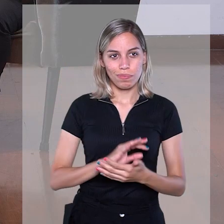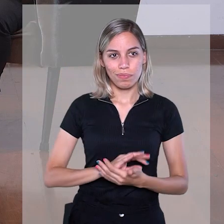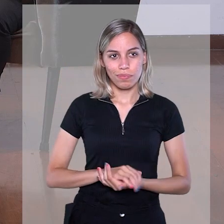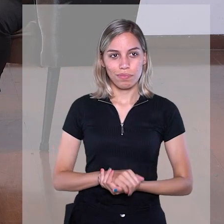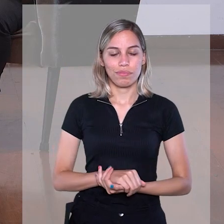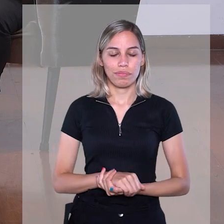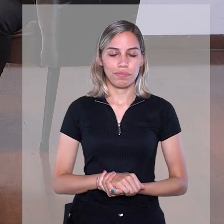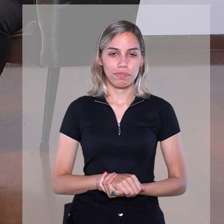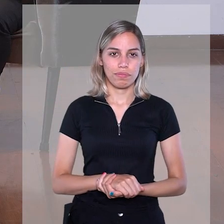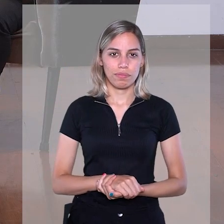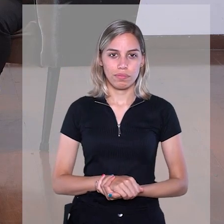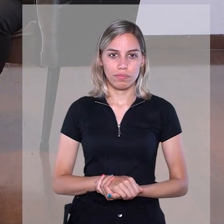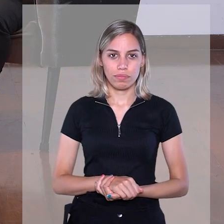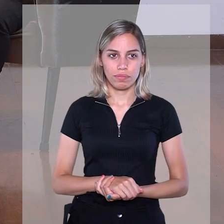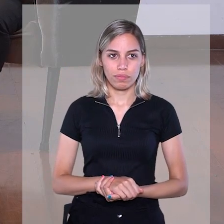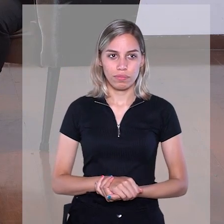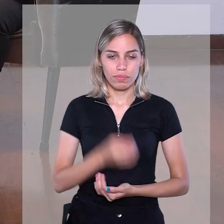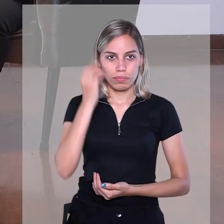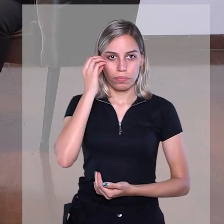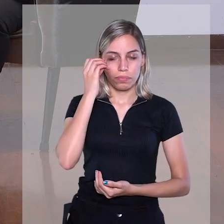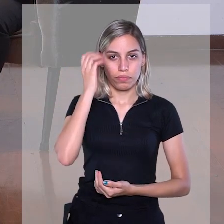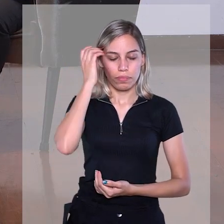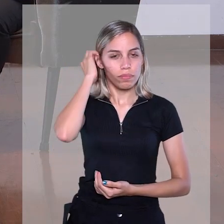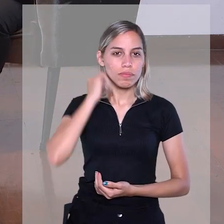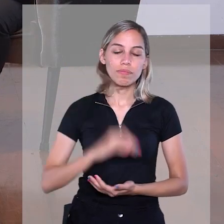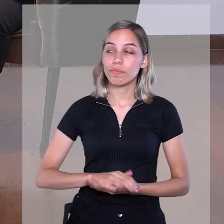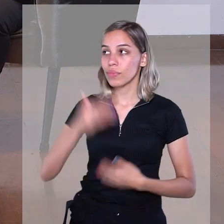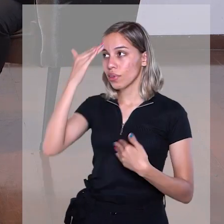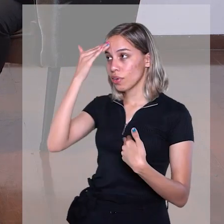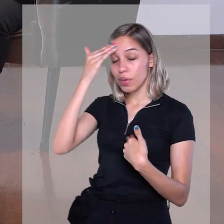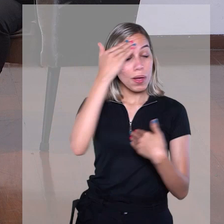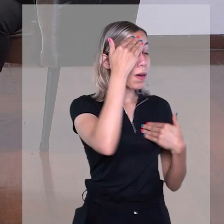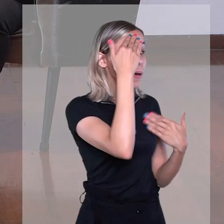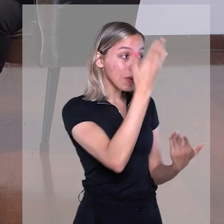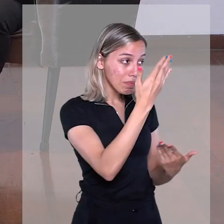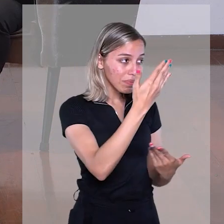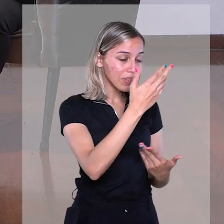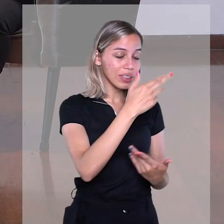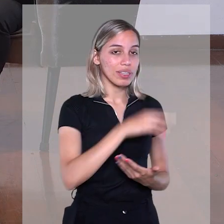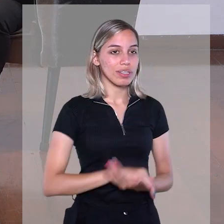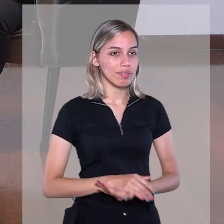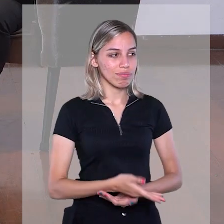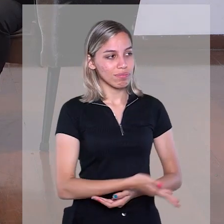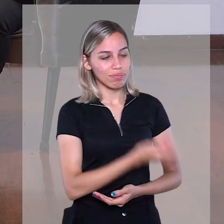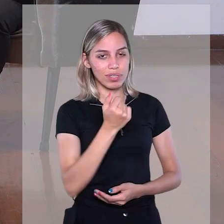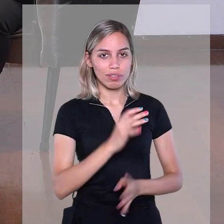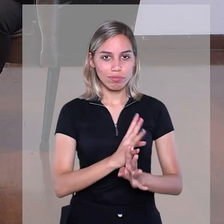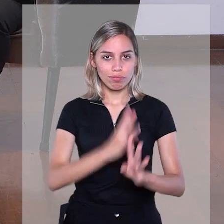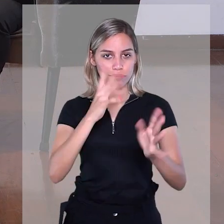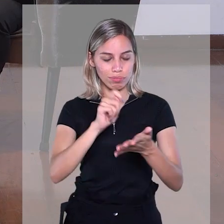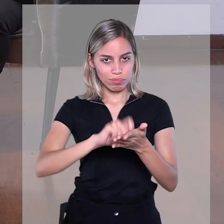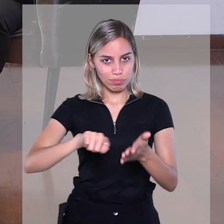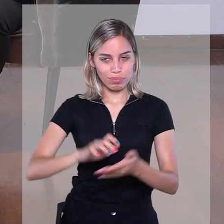Muito obrigado, Ricardo. Vamos para os autógrafos. Eu que agradeço, como sempre. Olha, se você podia, desculpe, fazer o